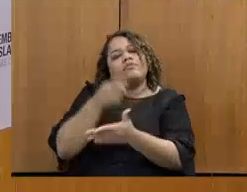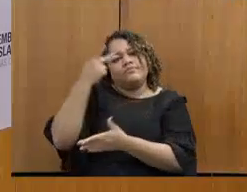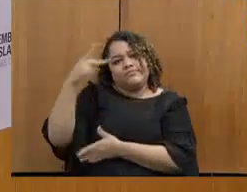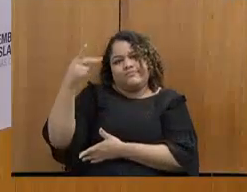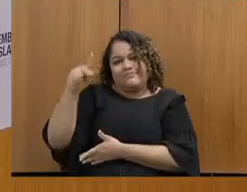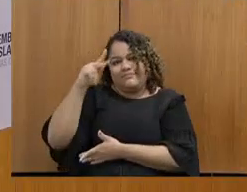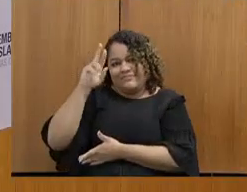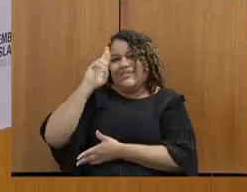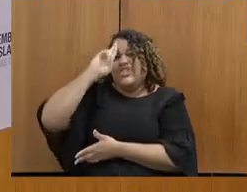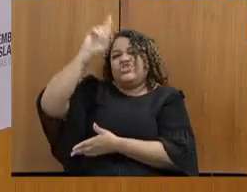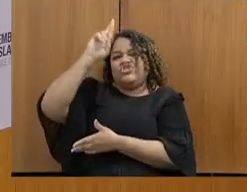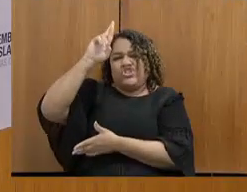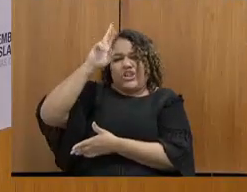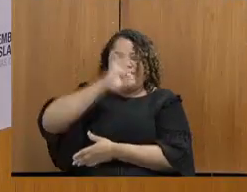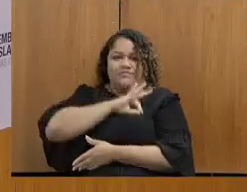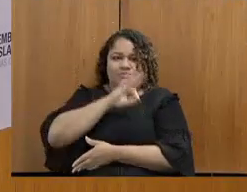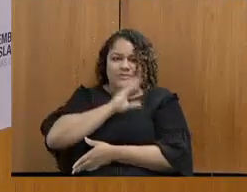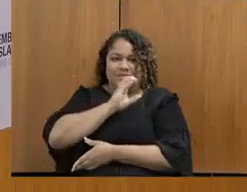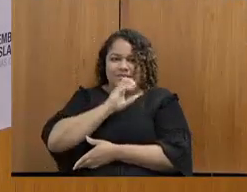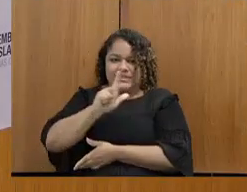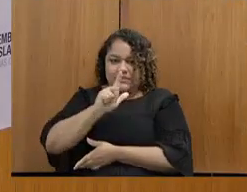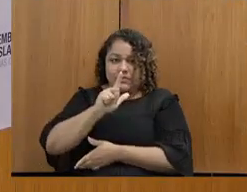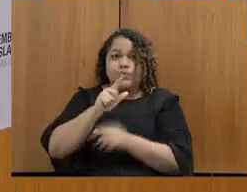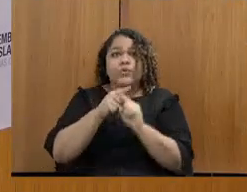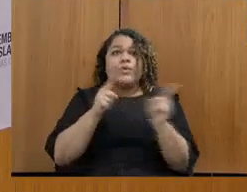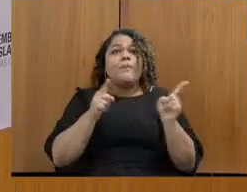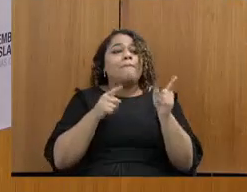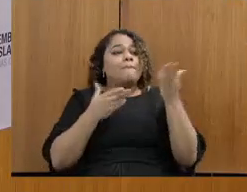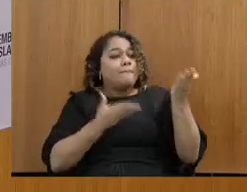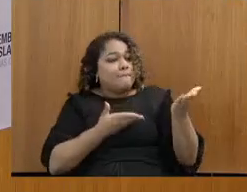que pertence a base o deputado